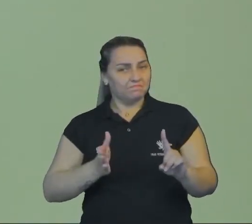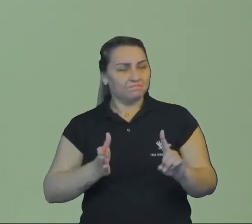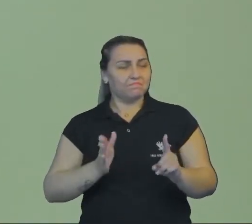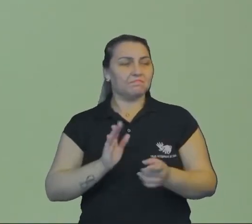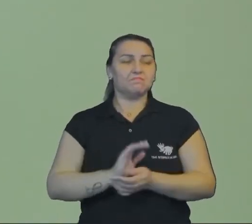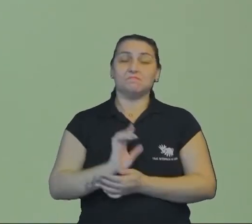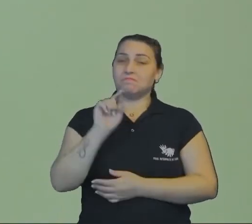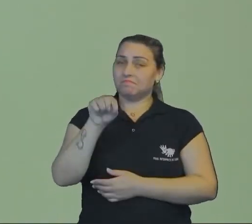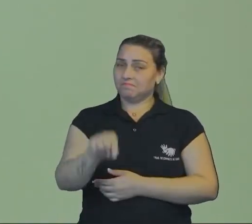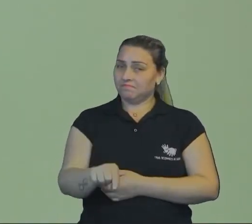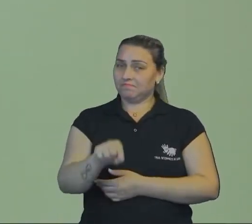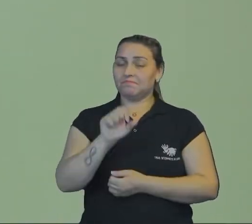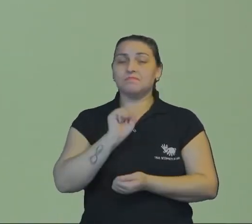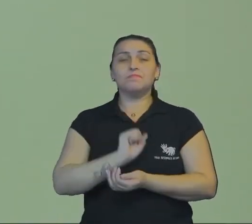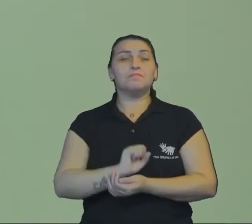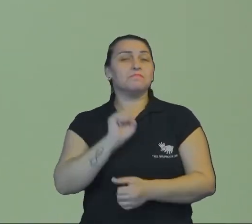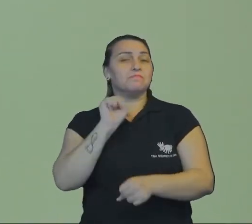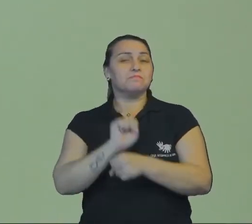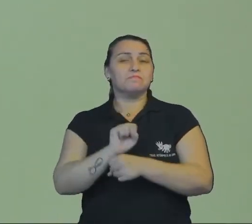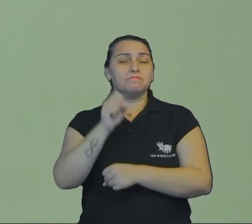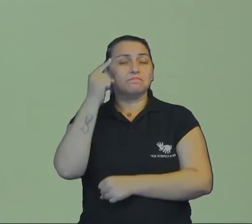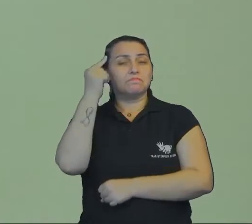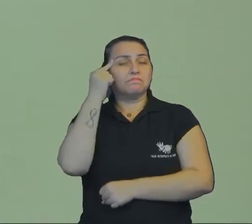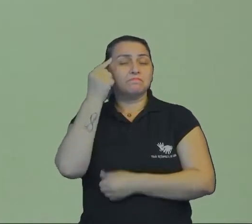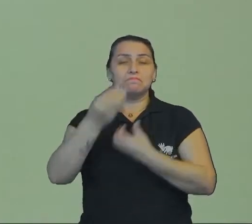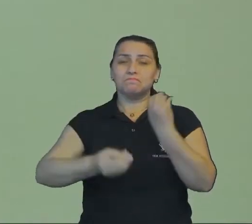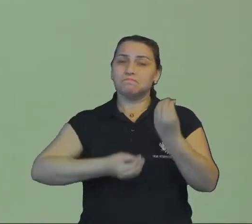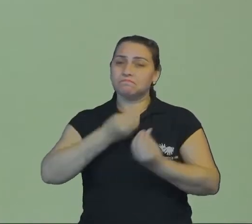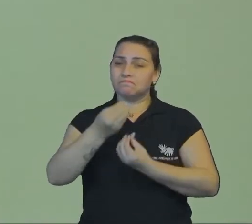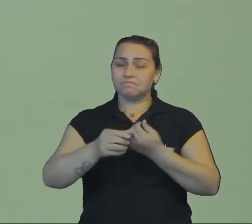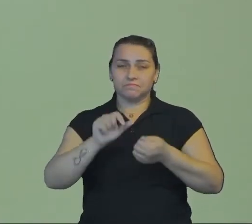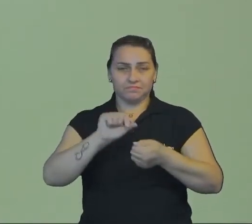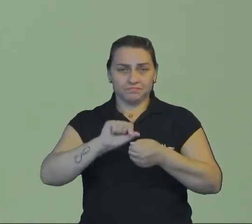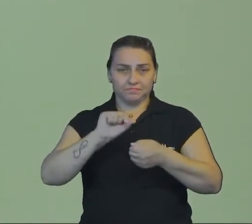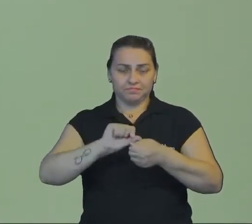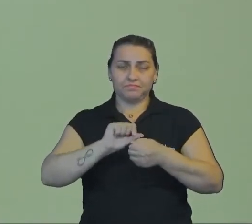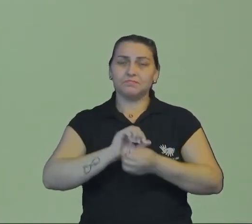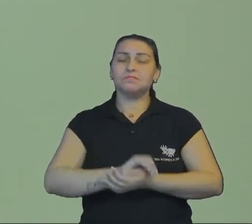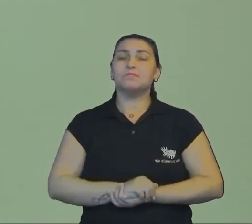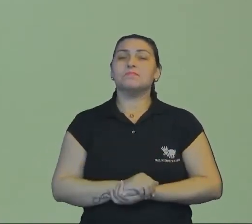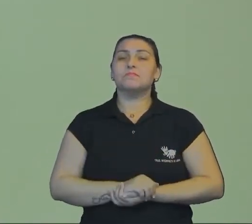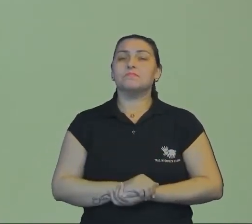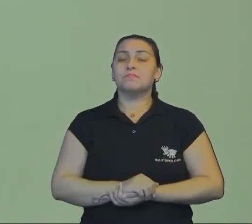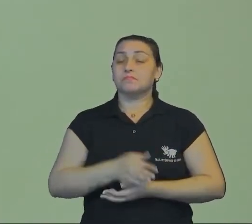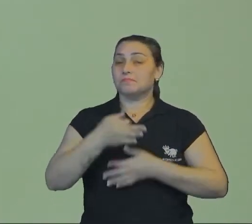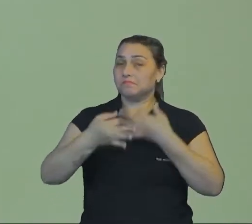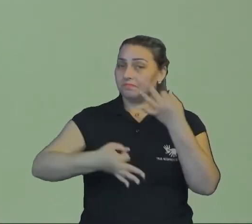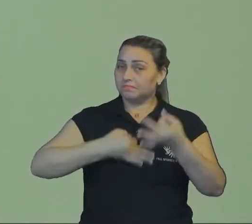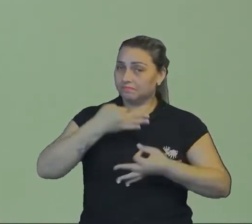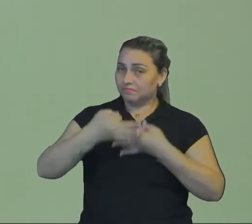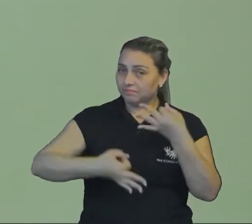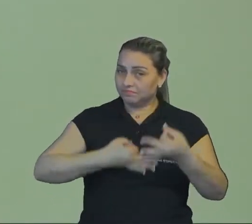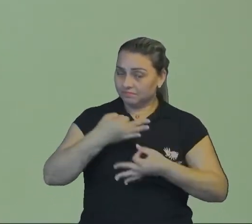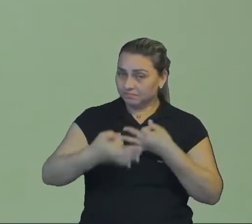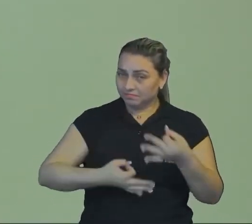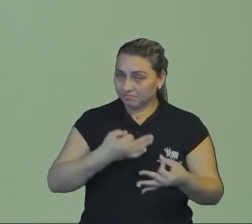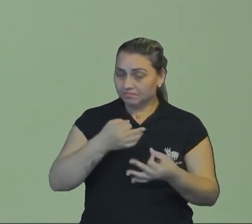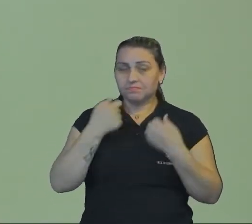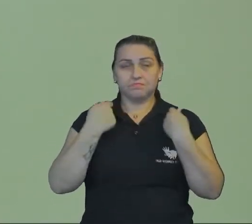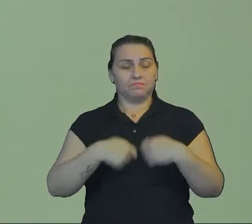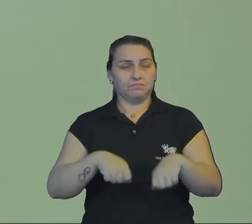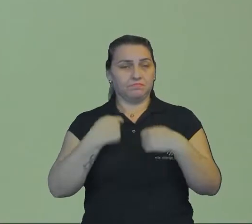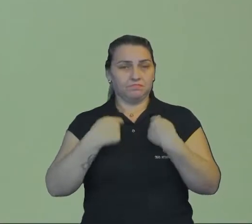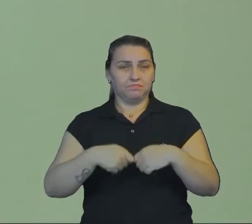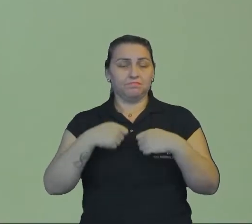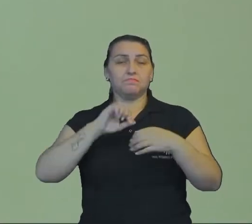E aí, você parou para pensar como você ia fazer isso? Argumentar, pessoal, ela precisa